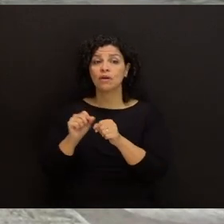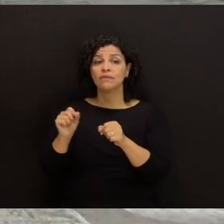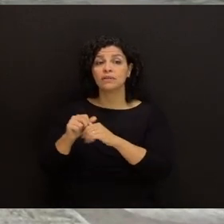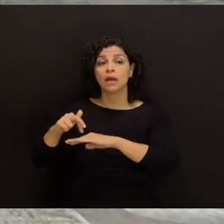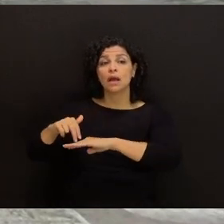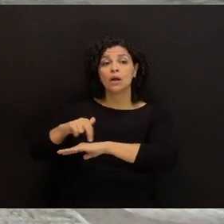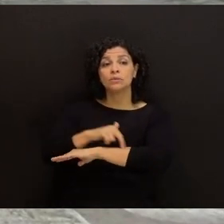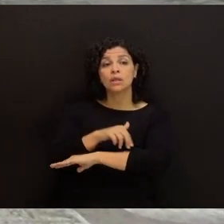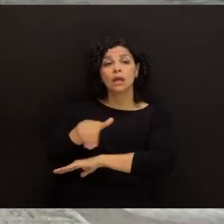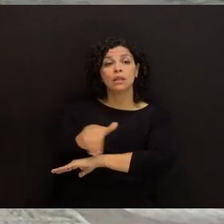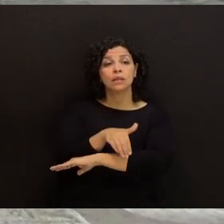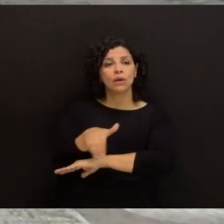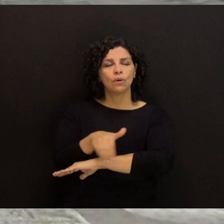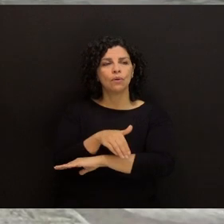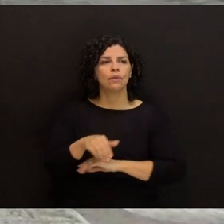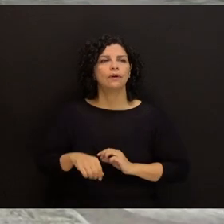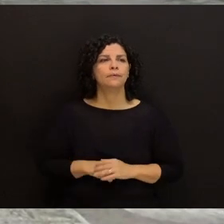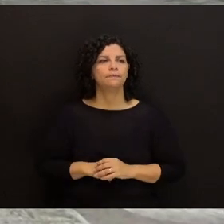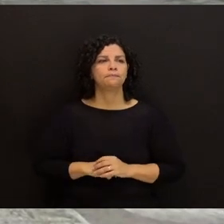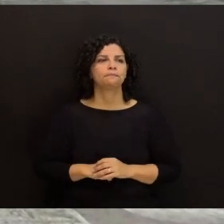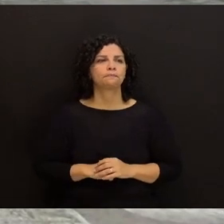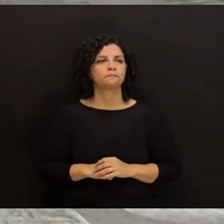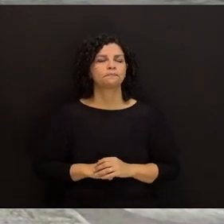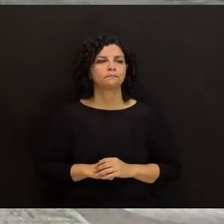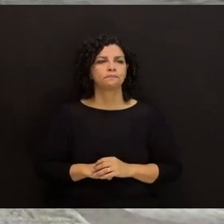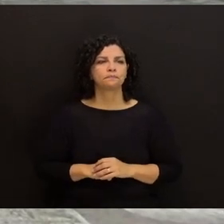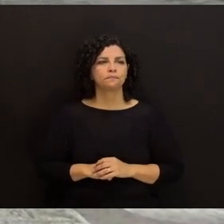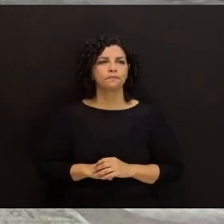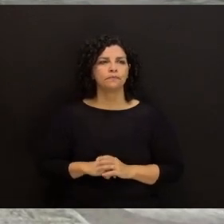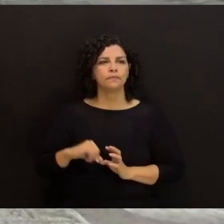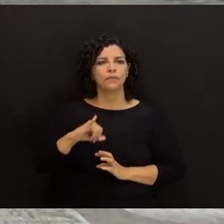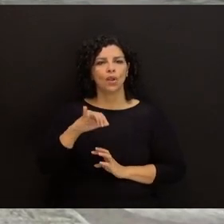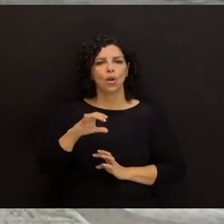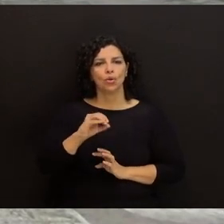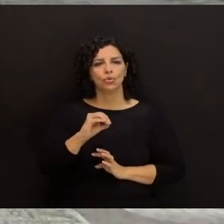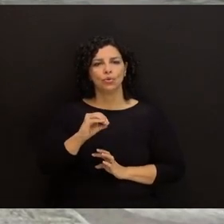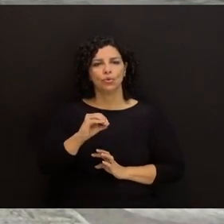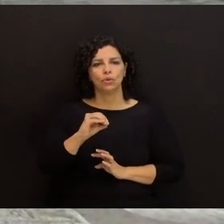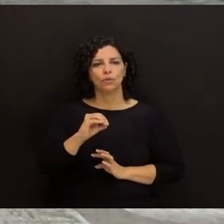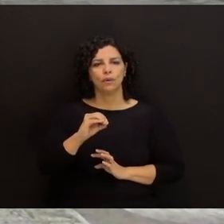calçamento da rua João Berger